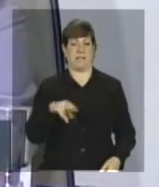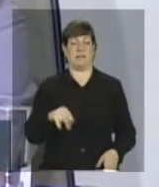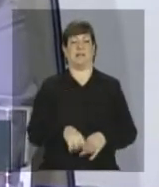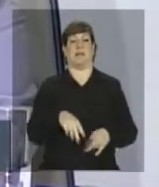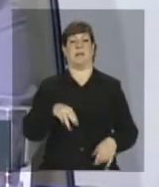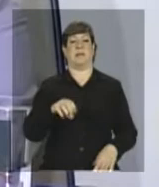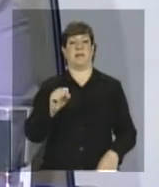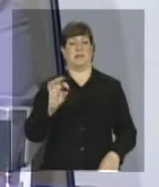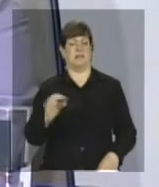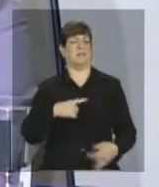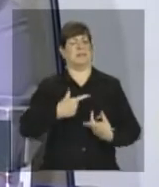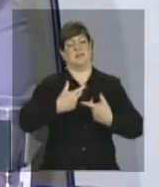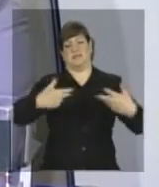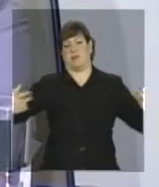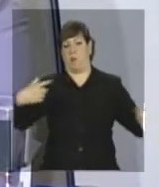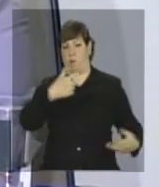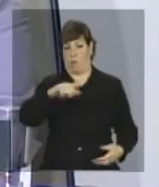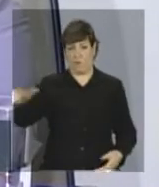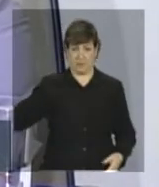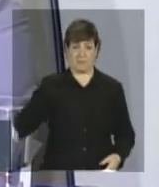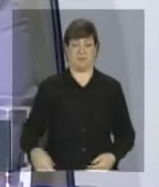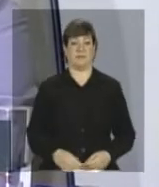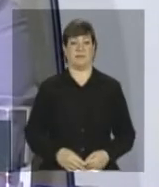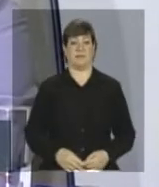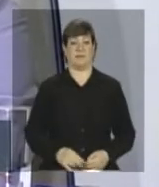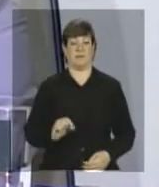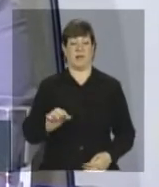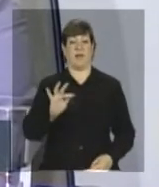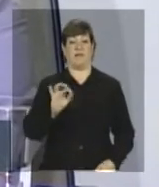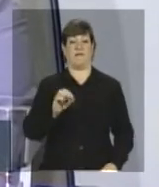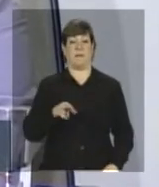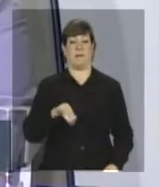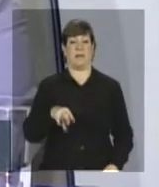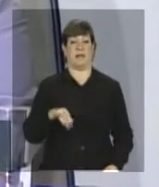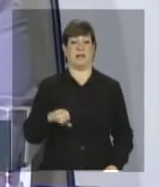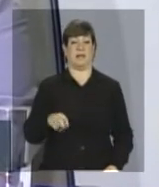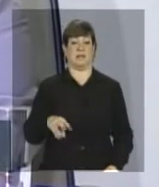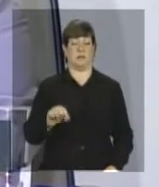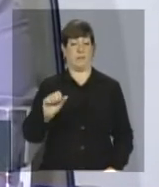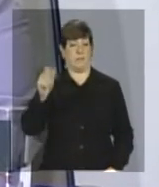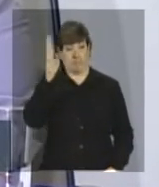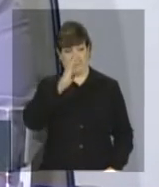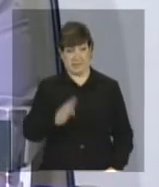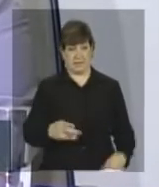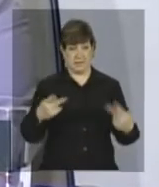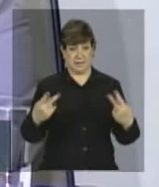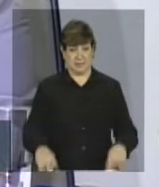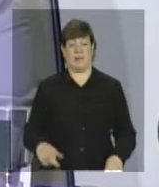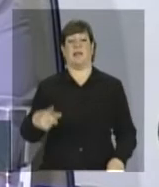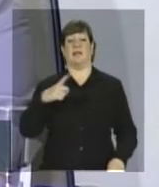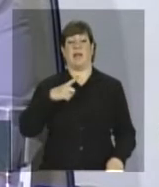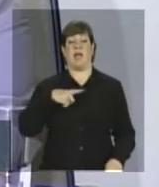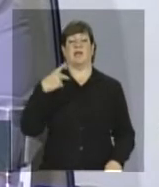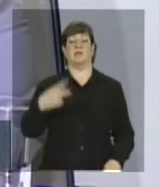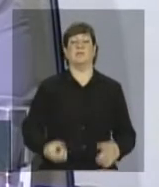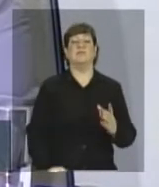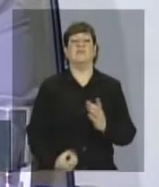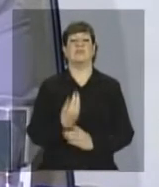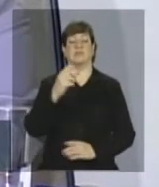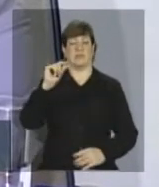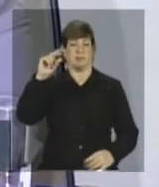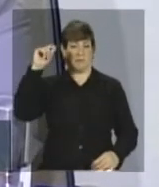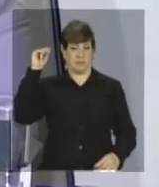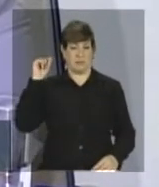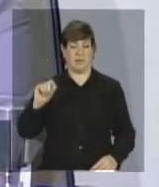MST, entre tantas outras. O feminismo brasileiro tem, desde a sua origem,